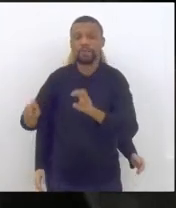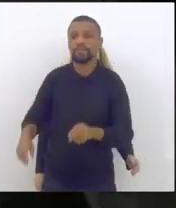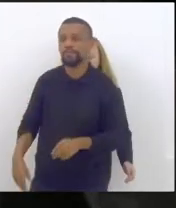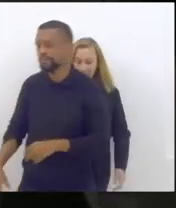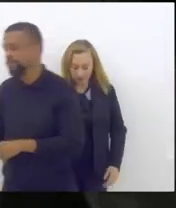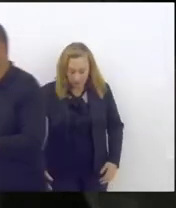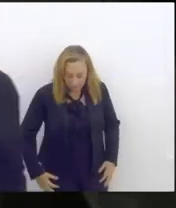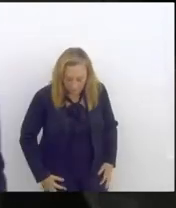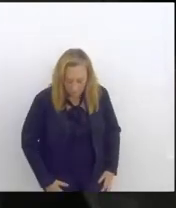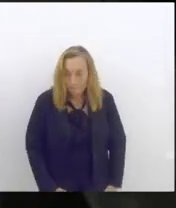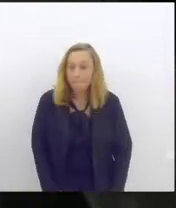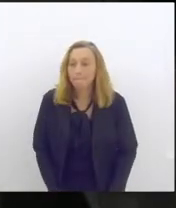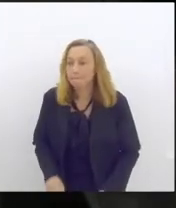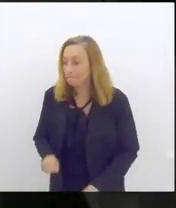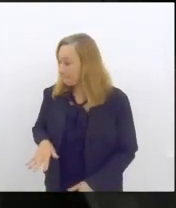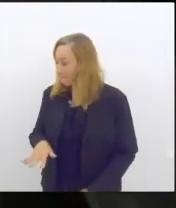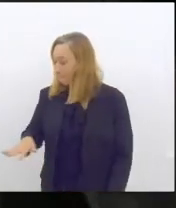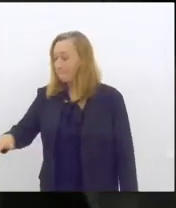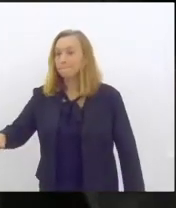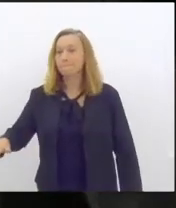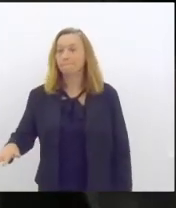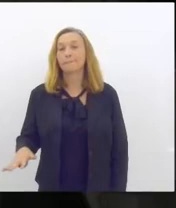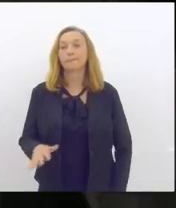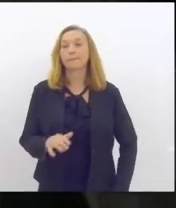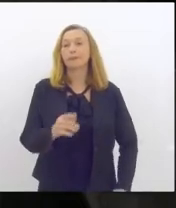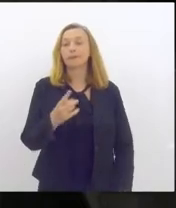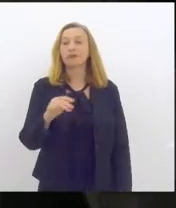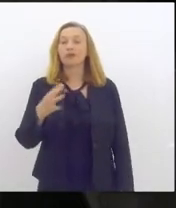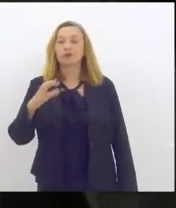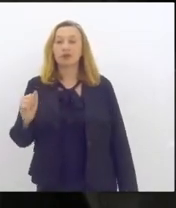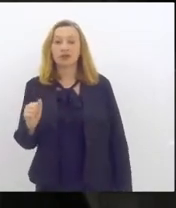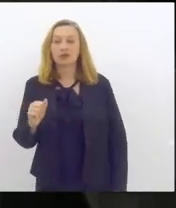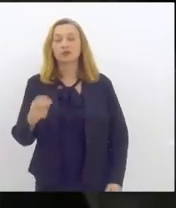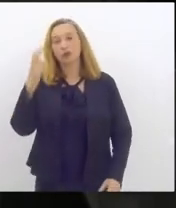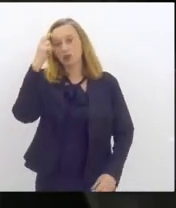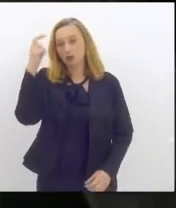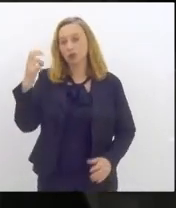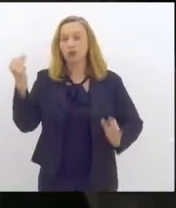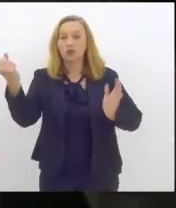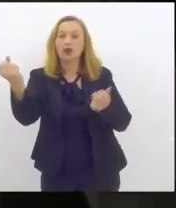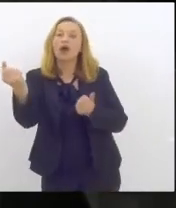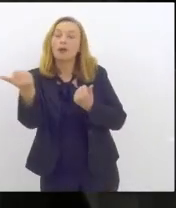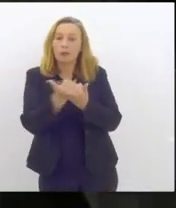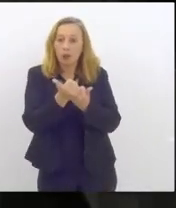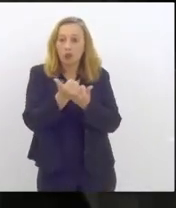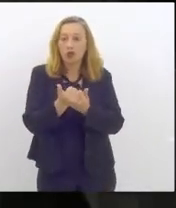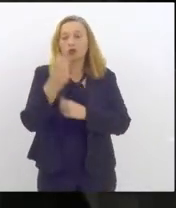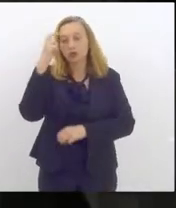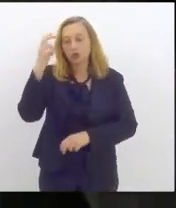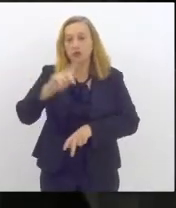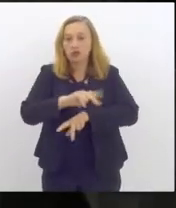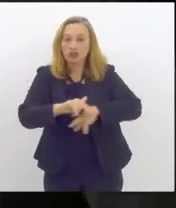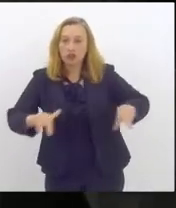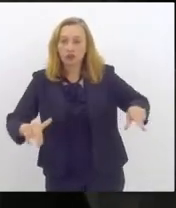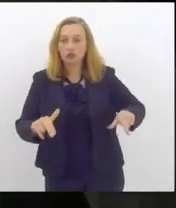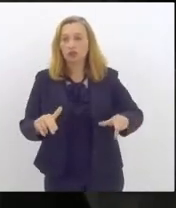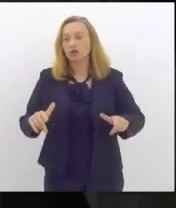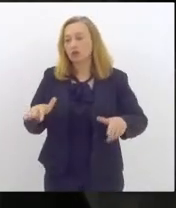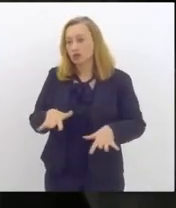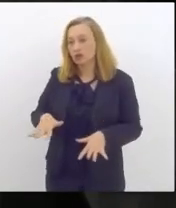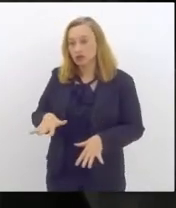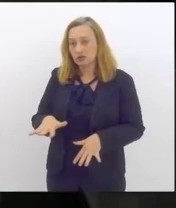dos direitos nos território de favela agenda da promoção da cultura da do apoio às atividades culturais da diversidade cultural dos territórios